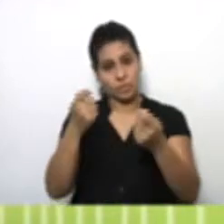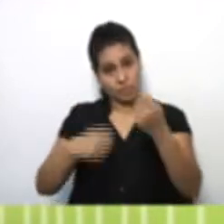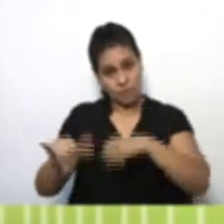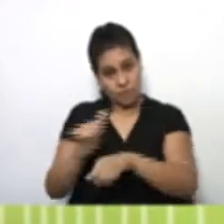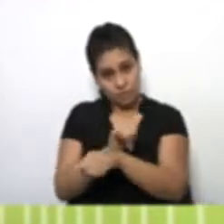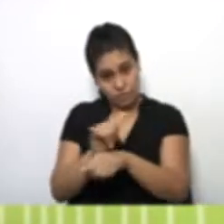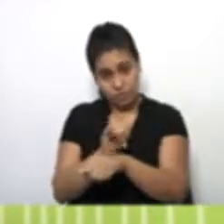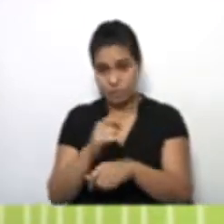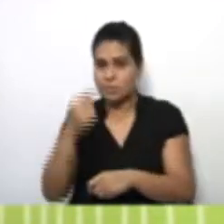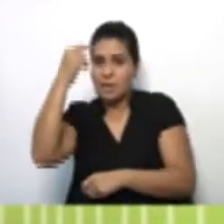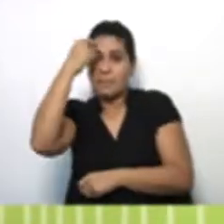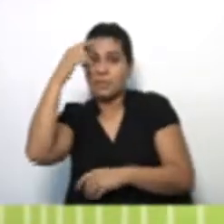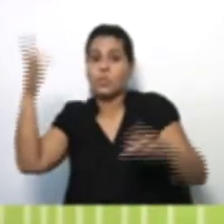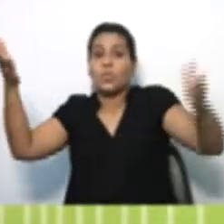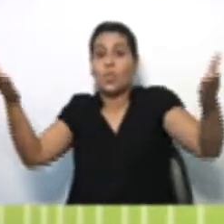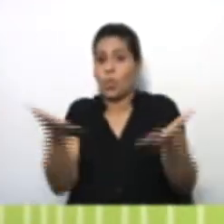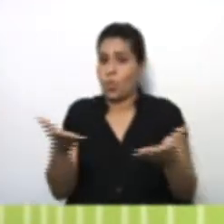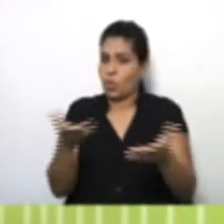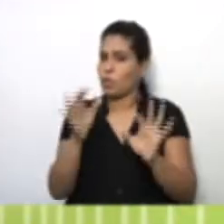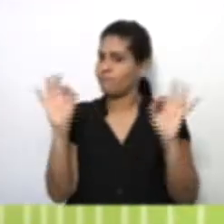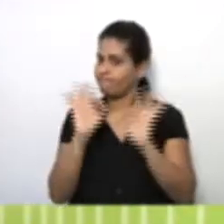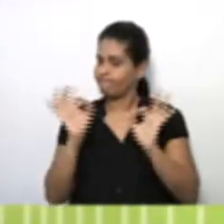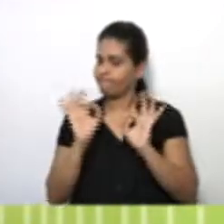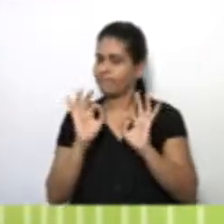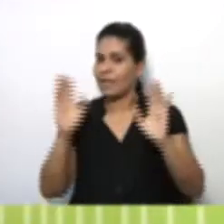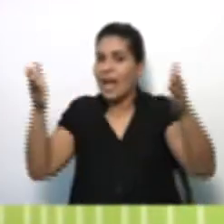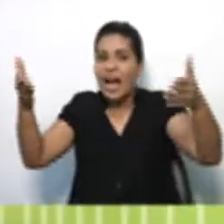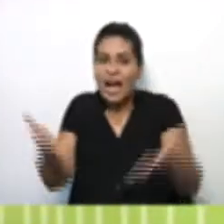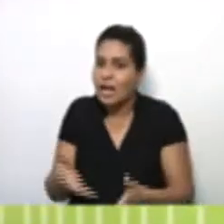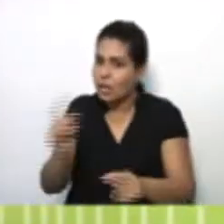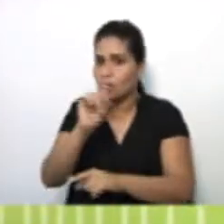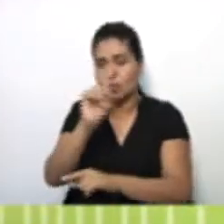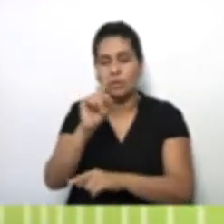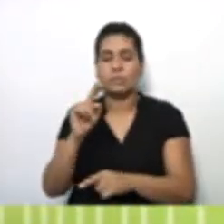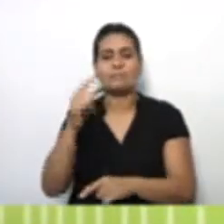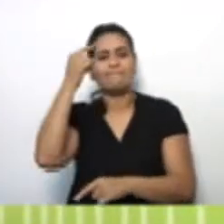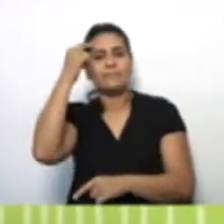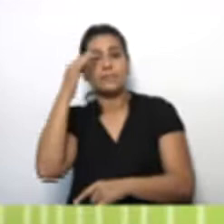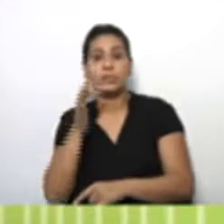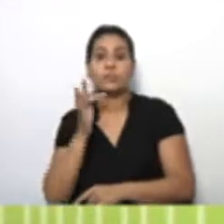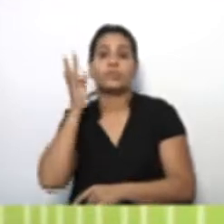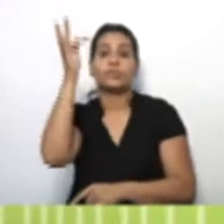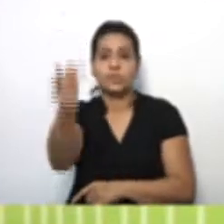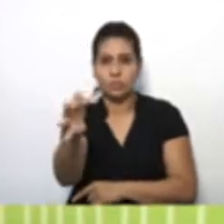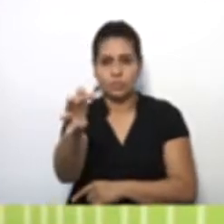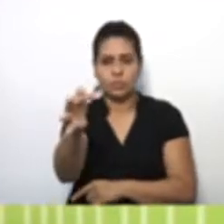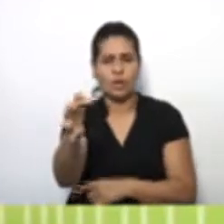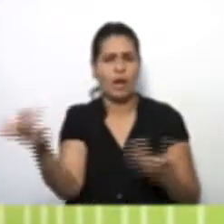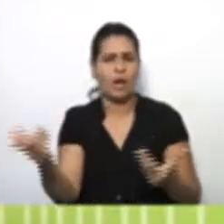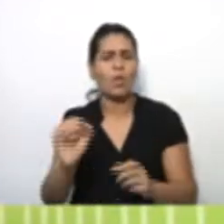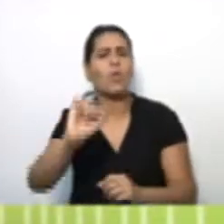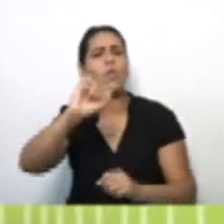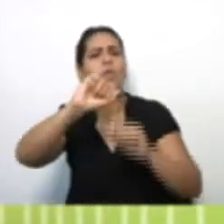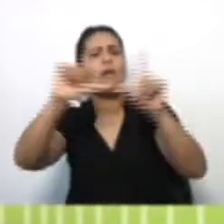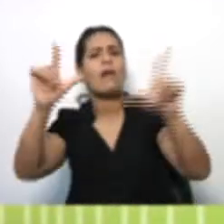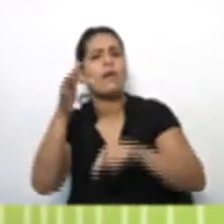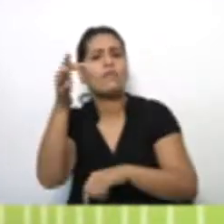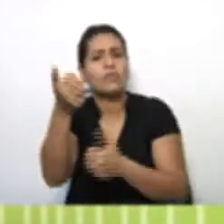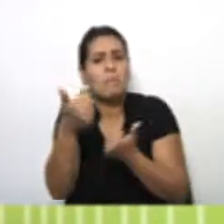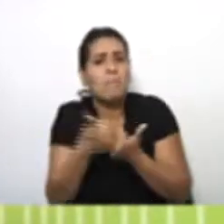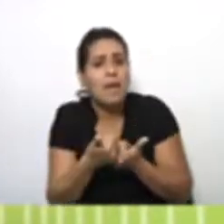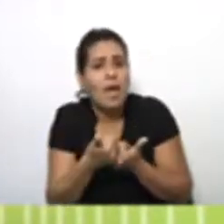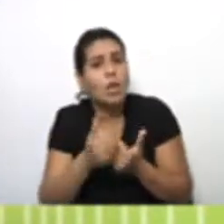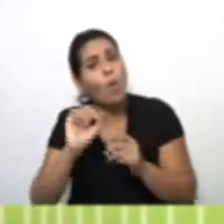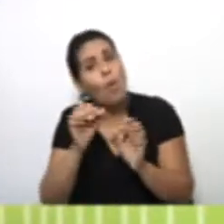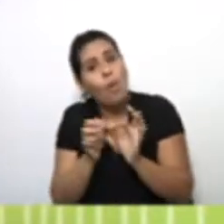nós não estamos pensando no hoje, nós não estamos pensando no agora, estamos pensando no futuro. Esse futuro, é claro, pode ser muito próximo,